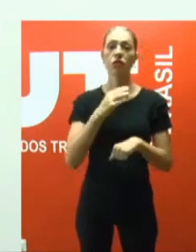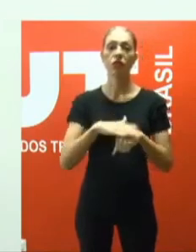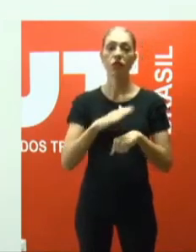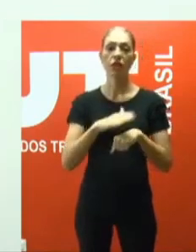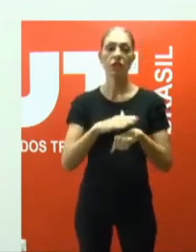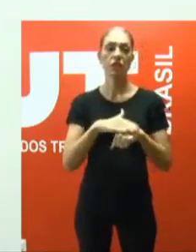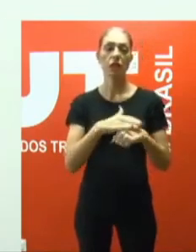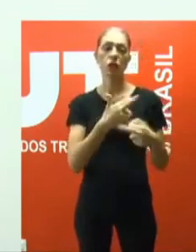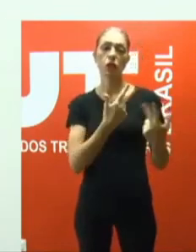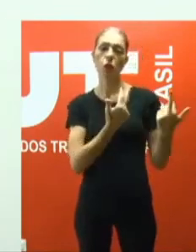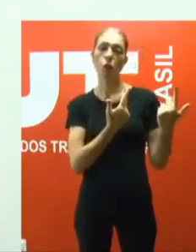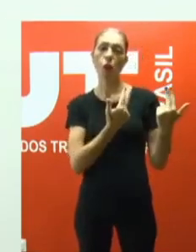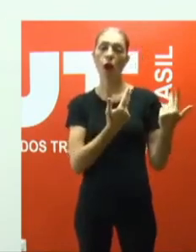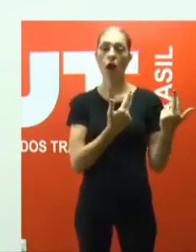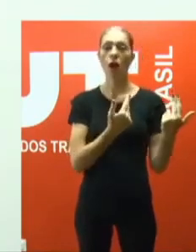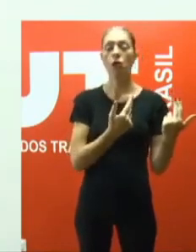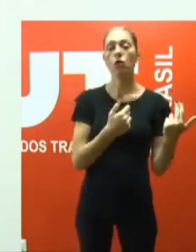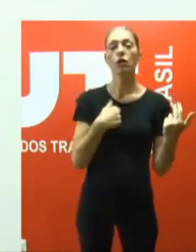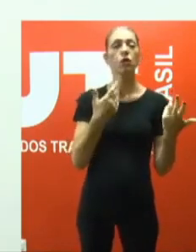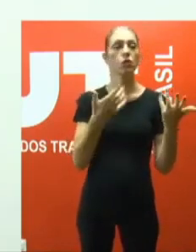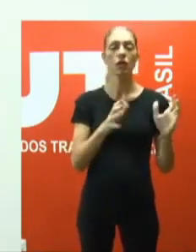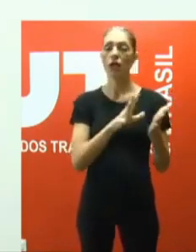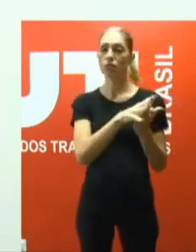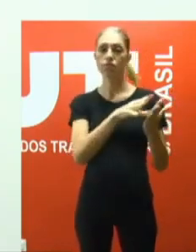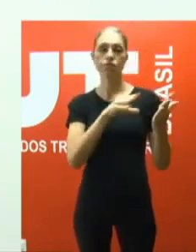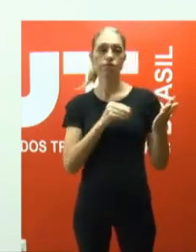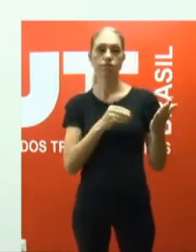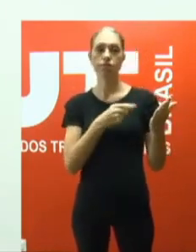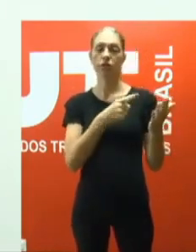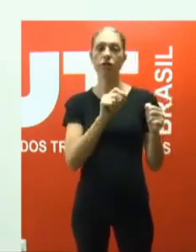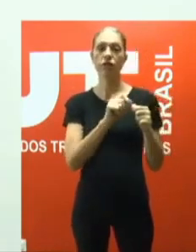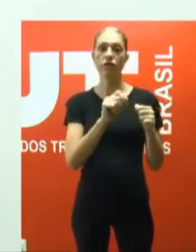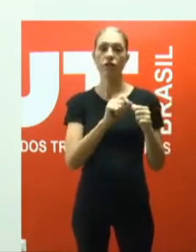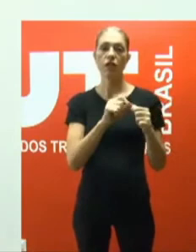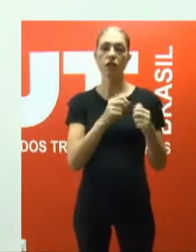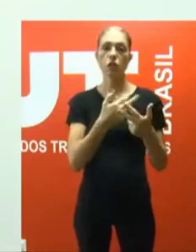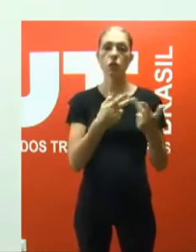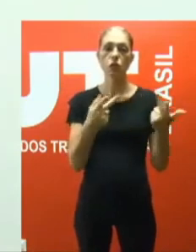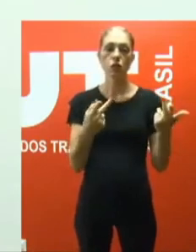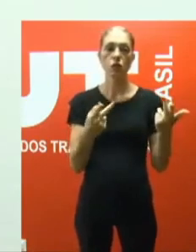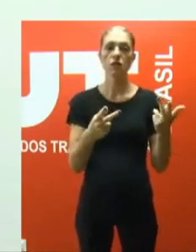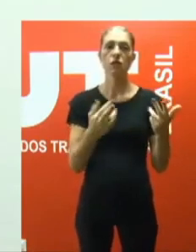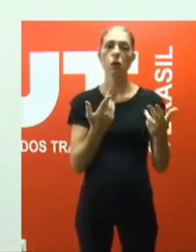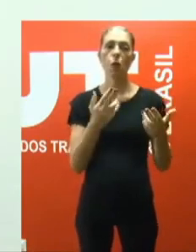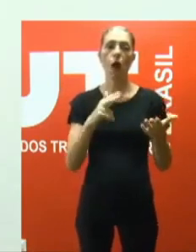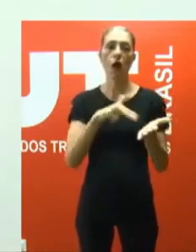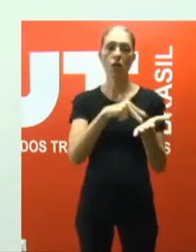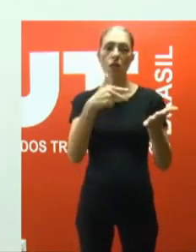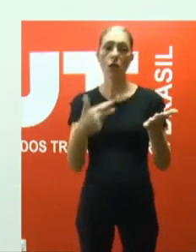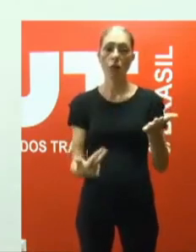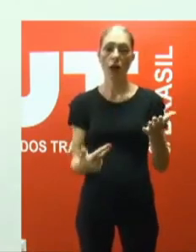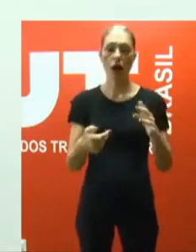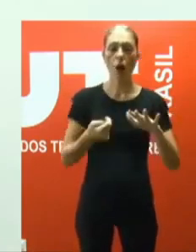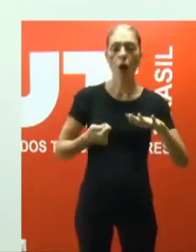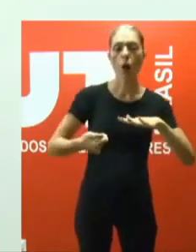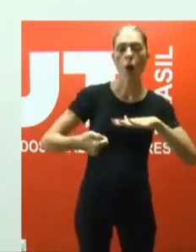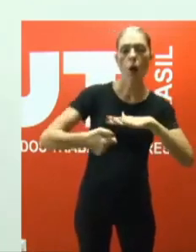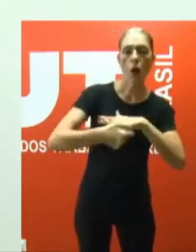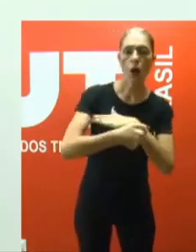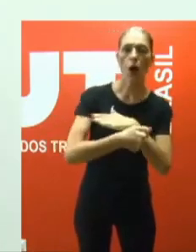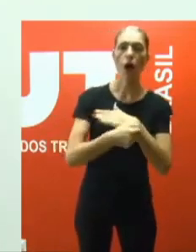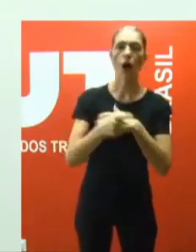da minha parte, eu não farei o jogo rasteiro que eles vão fazer. A gente não vai ter que criar uma indústria de fake news para